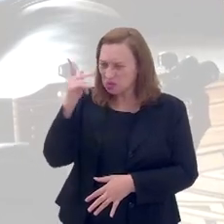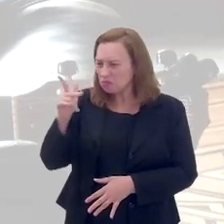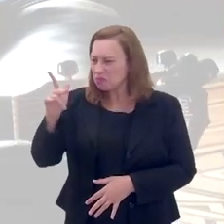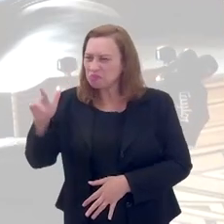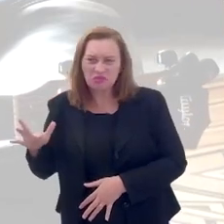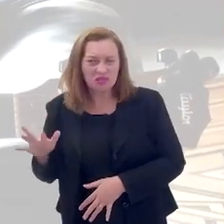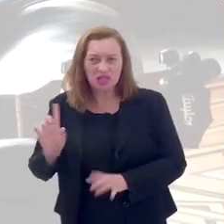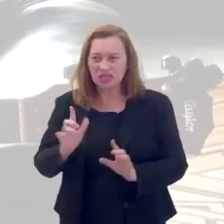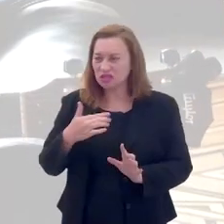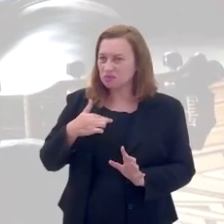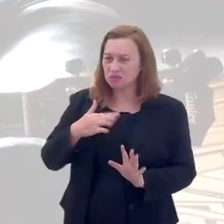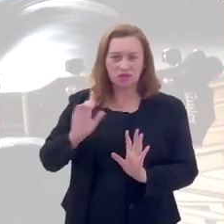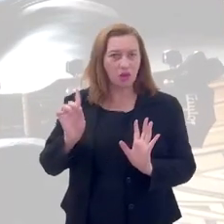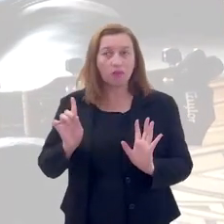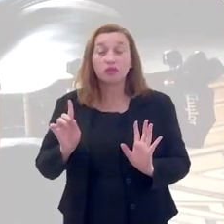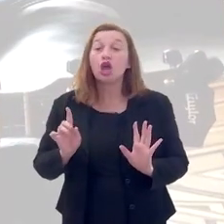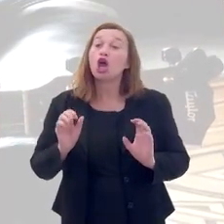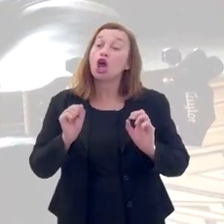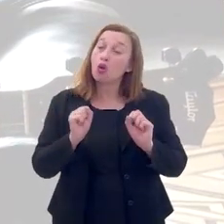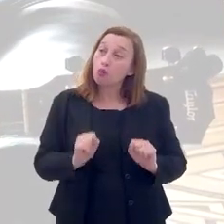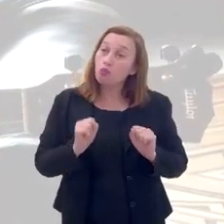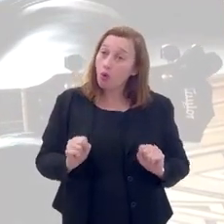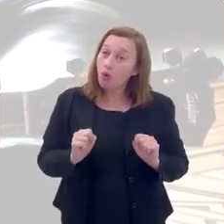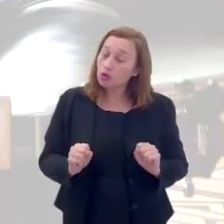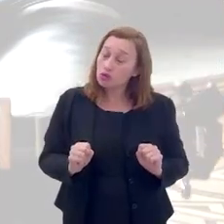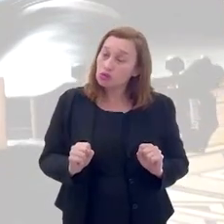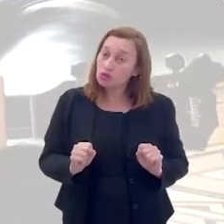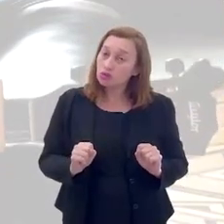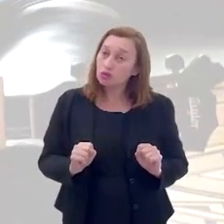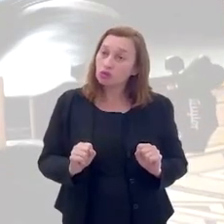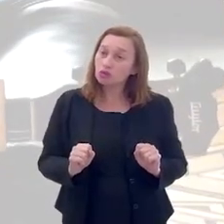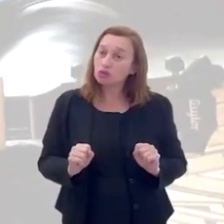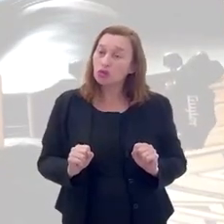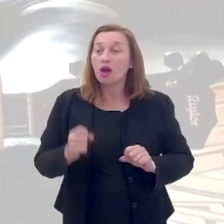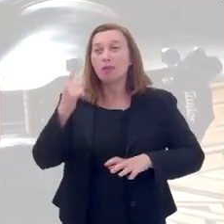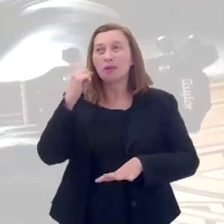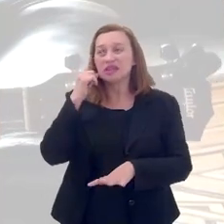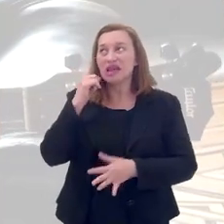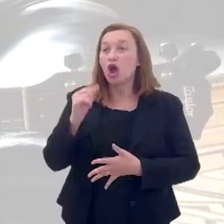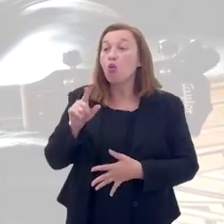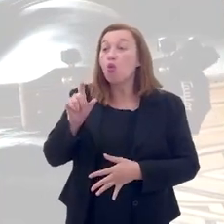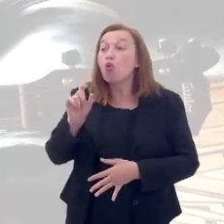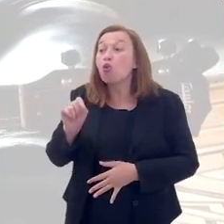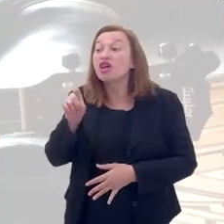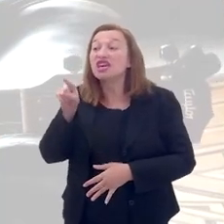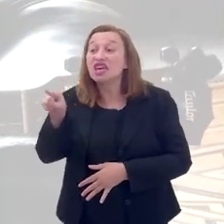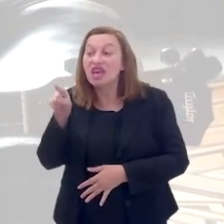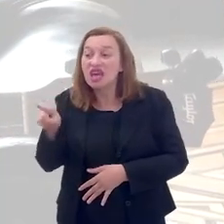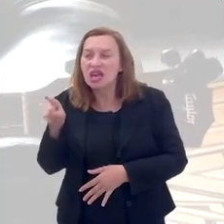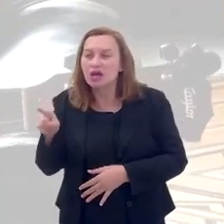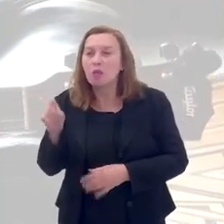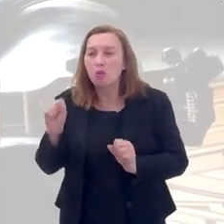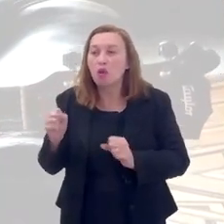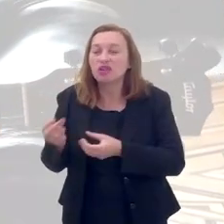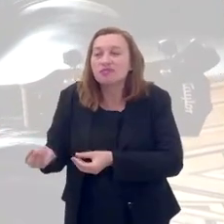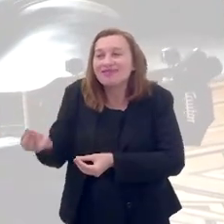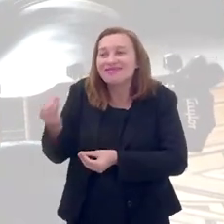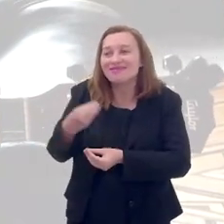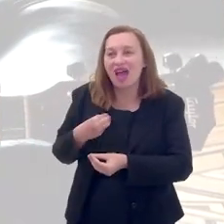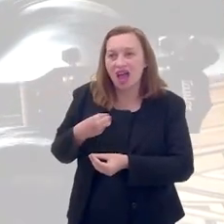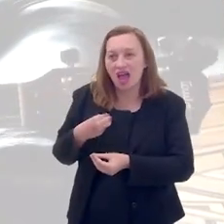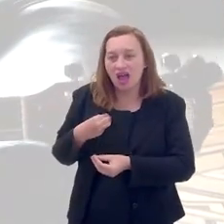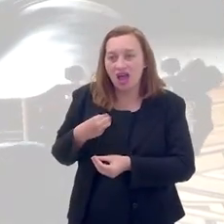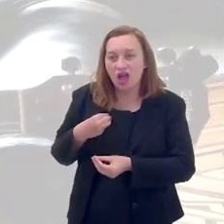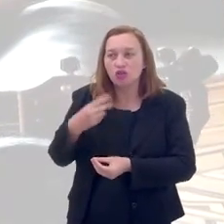eu posso convergir com o bem comum o que o outro pode me dar